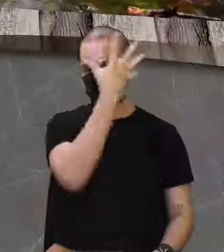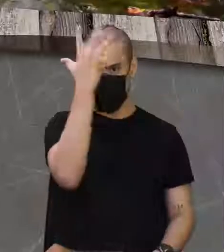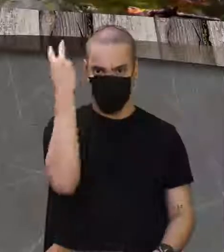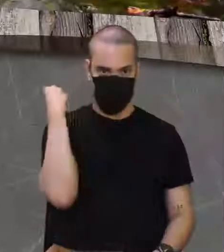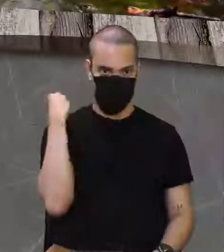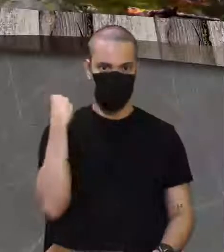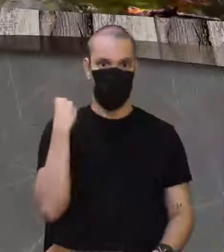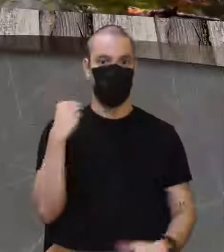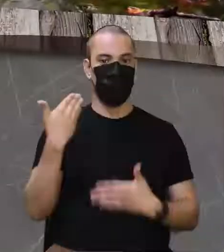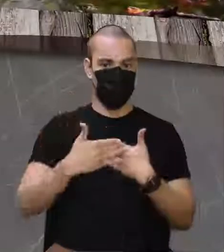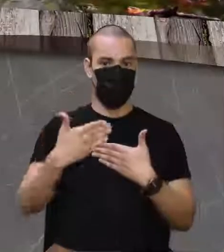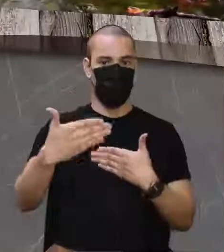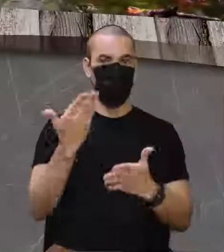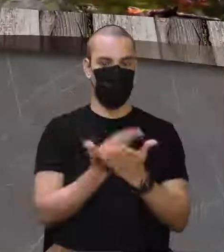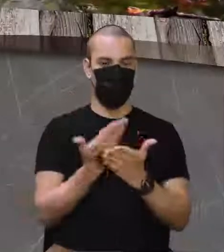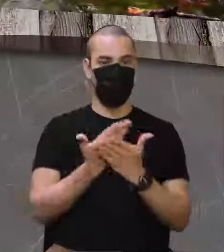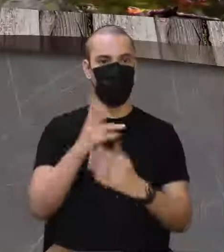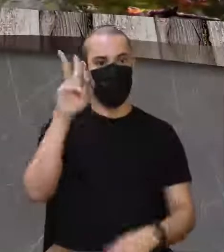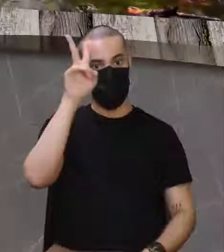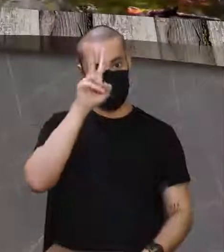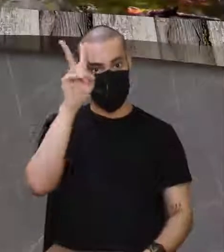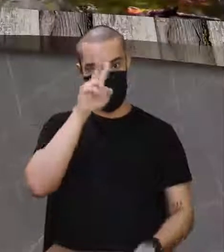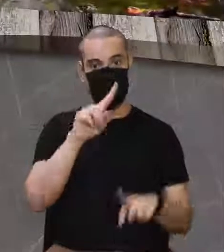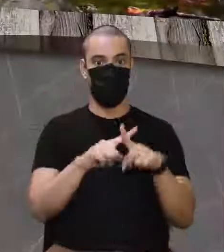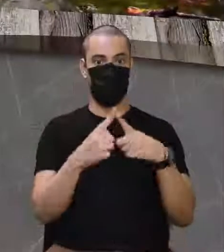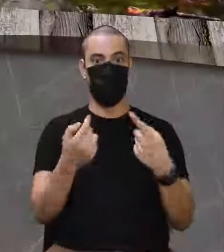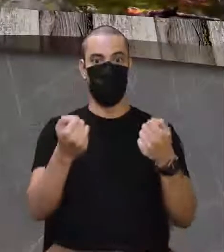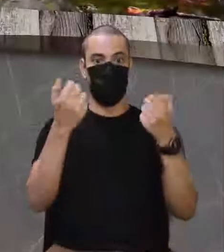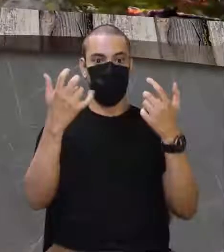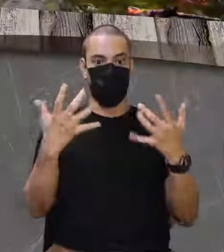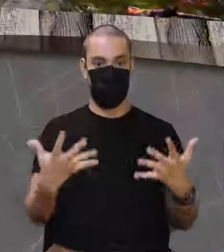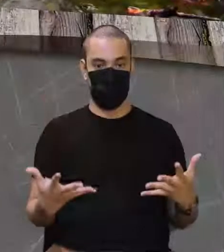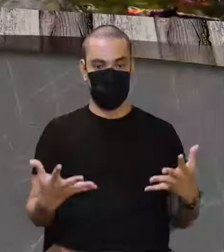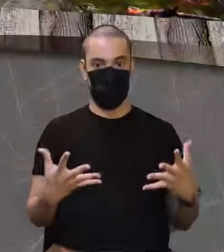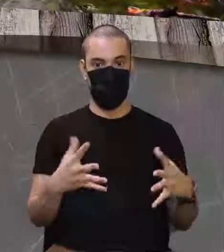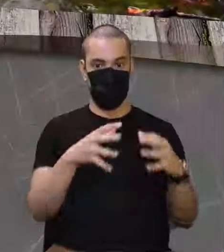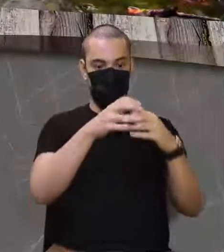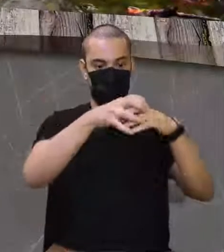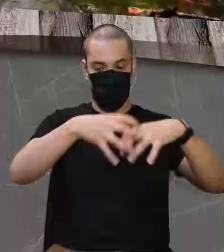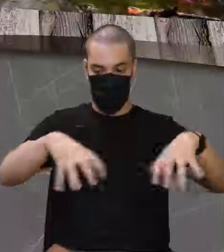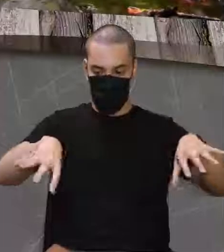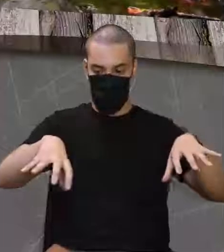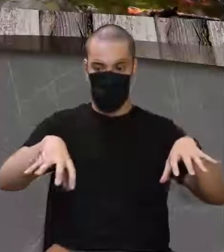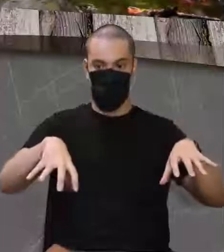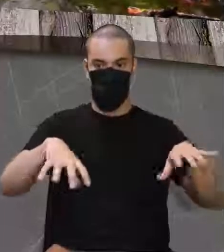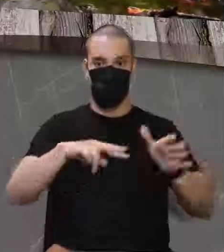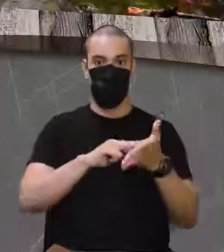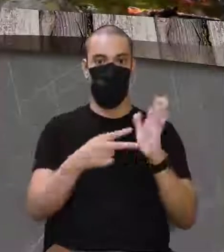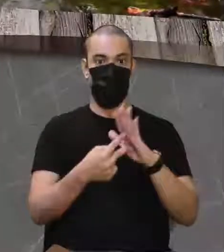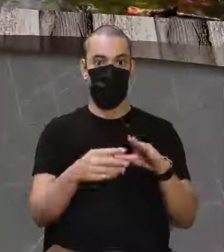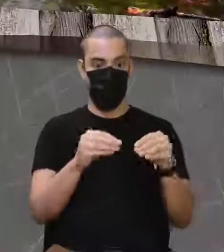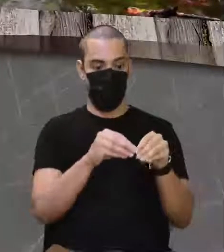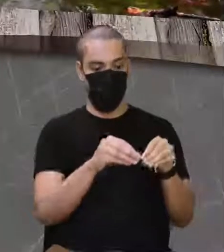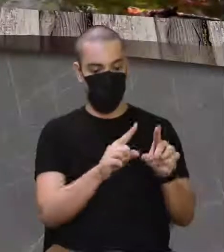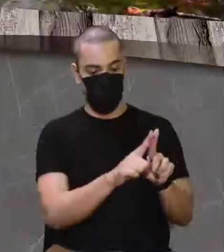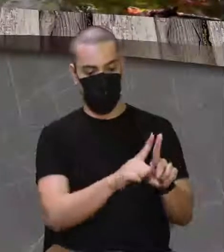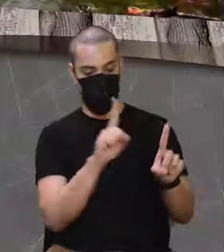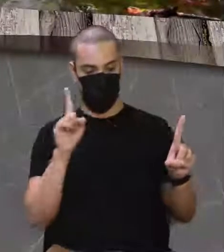mas durante a aula eu vou lembrar. Mas, enfim, quando a gente fala de segregação, é separação, tá?